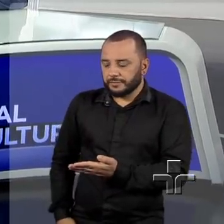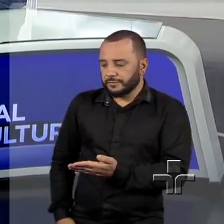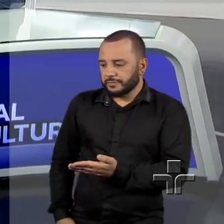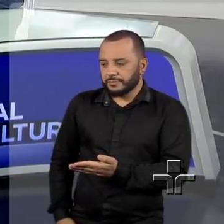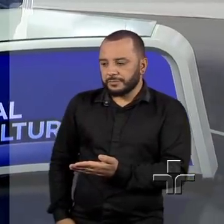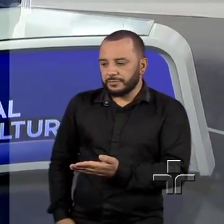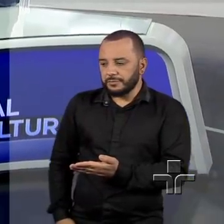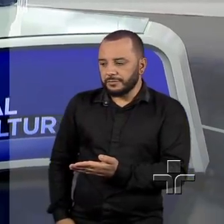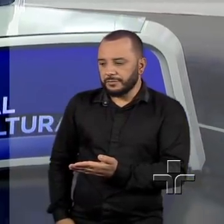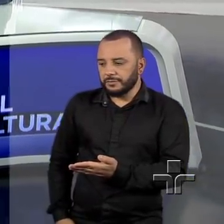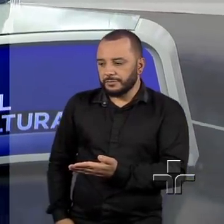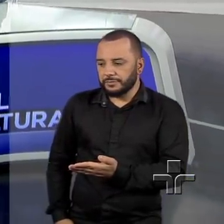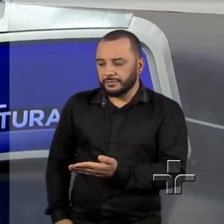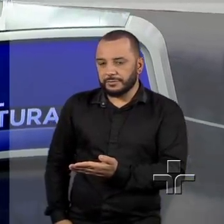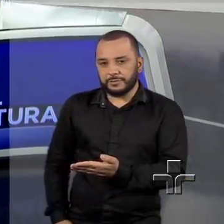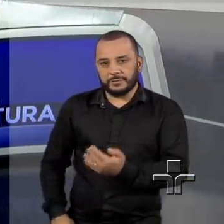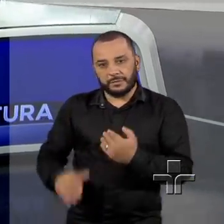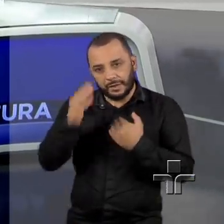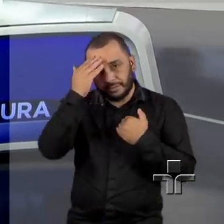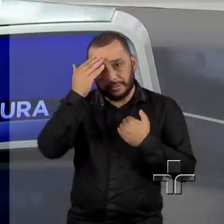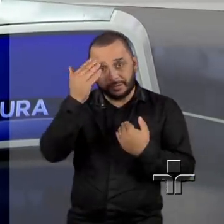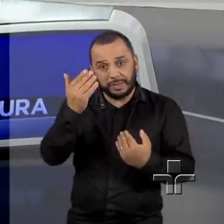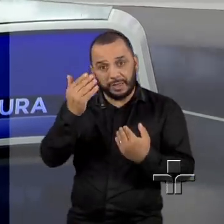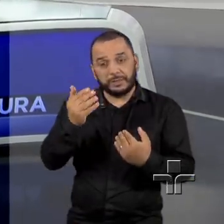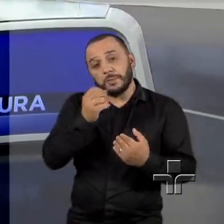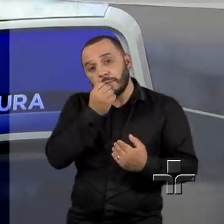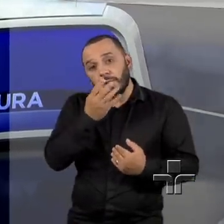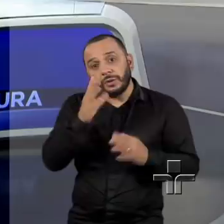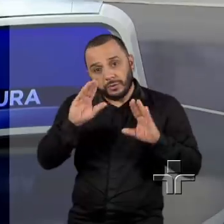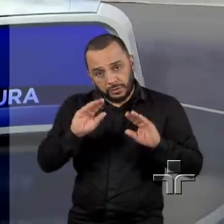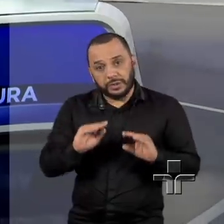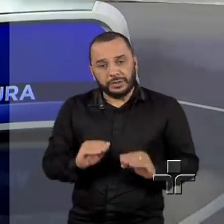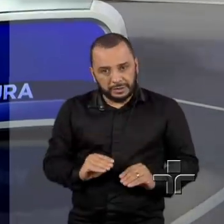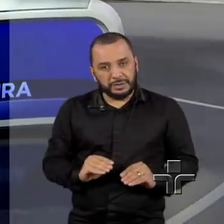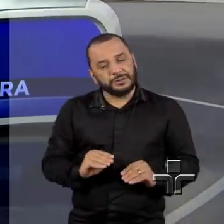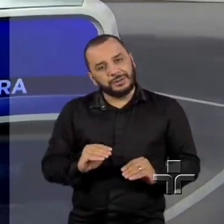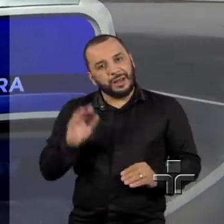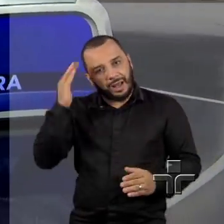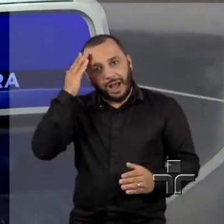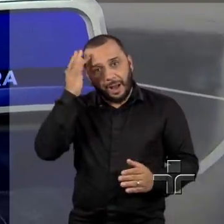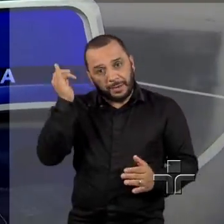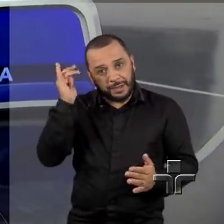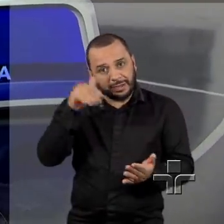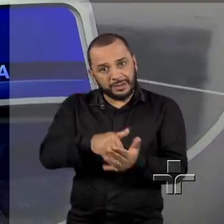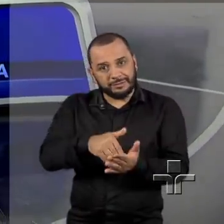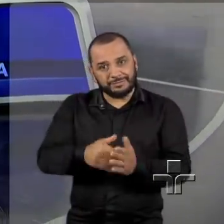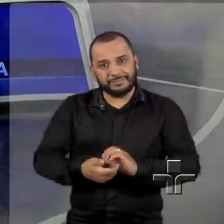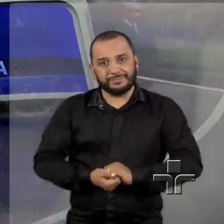youtube.com/jornalismo TV Cultura. Boa noite, obrigada pela companhia e até amanhã.